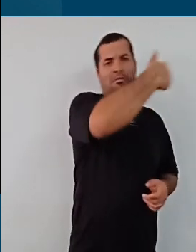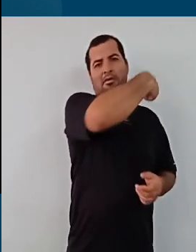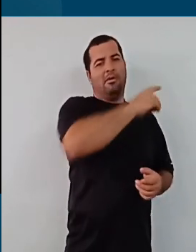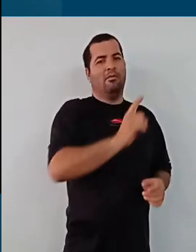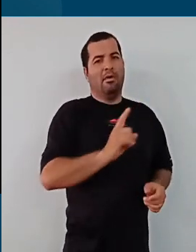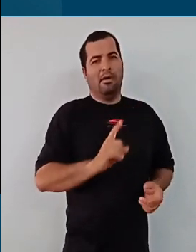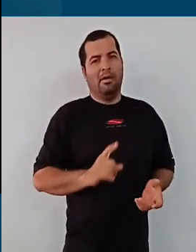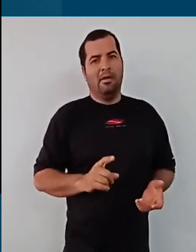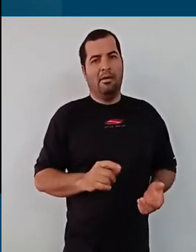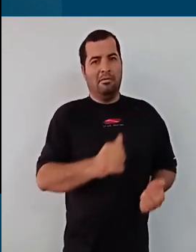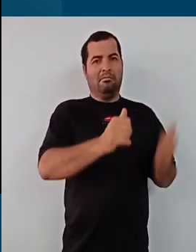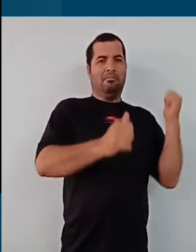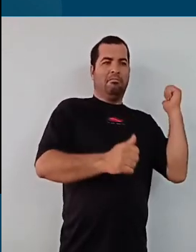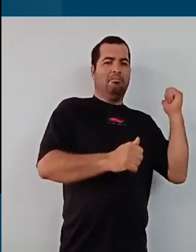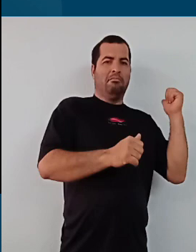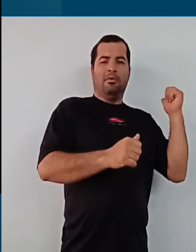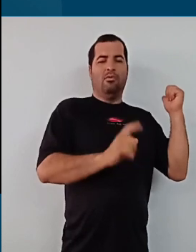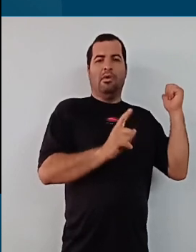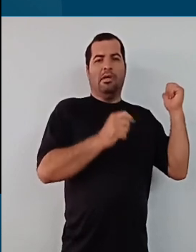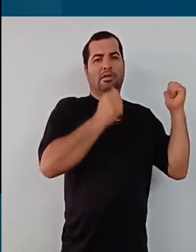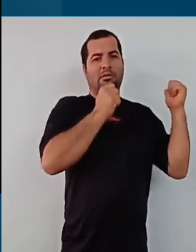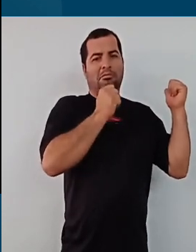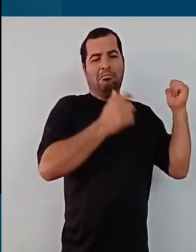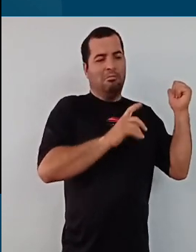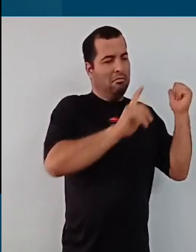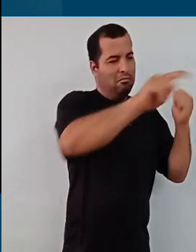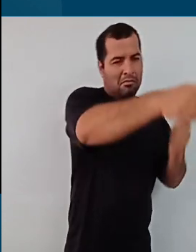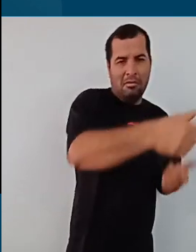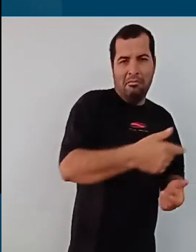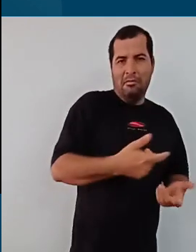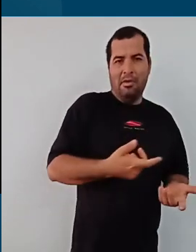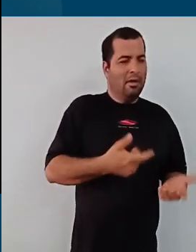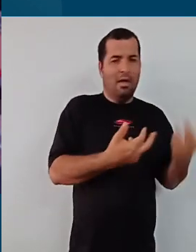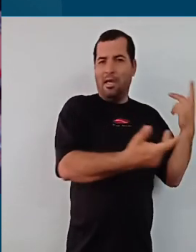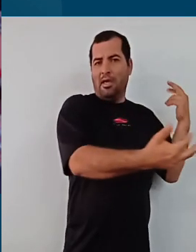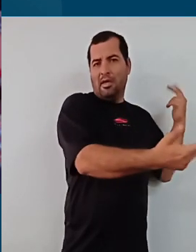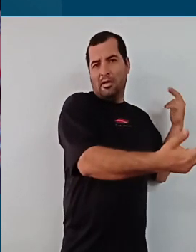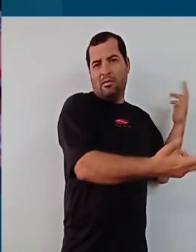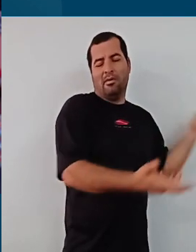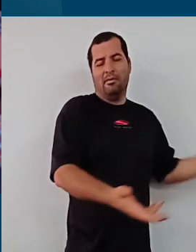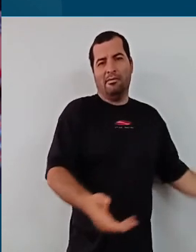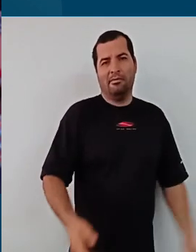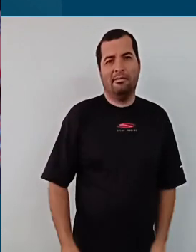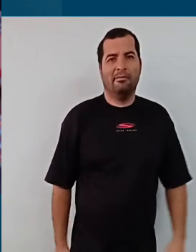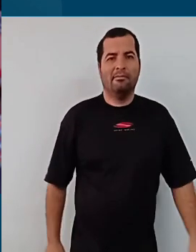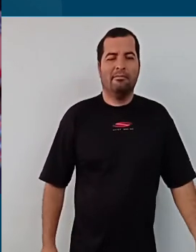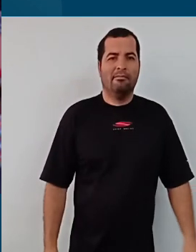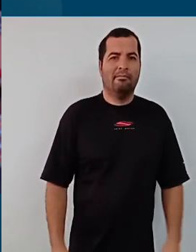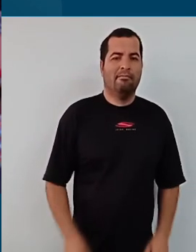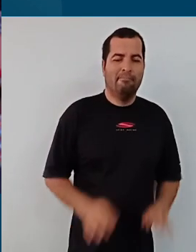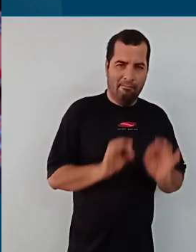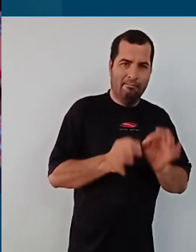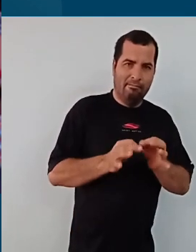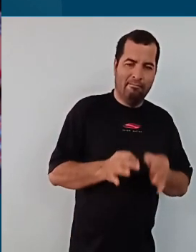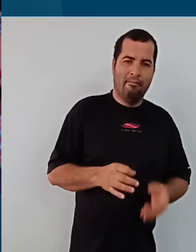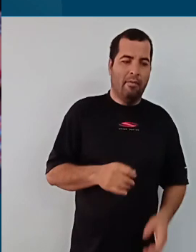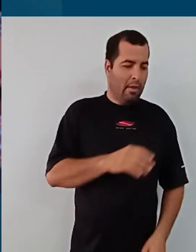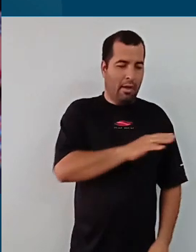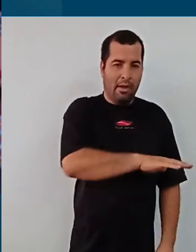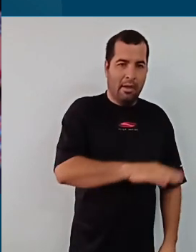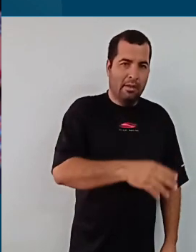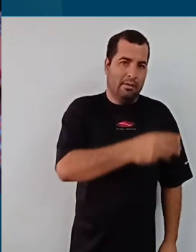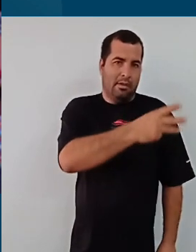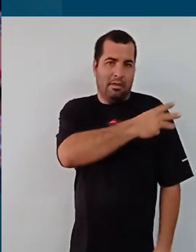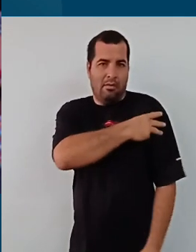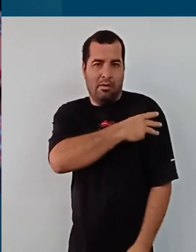para frente ou mandar para trás... Não o que ele sabe é a mesma coisa. Não muda. Exatamente. Exatamente. Essa criança do